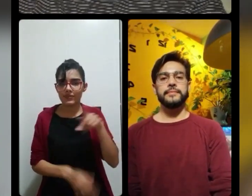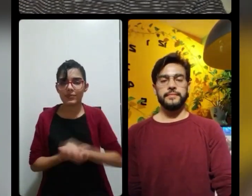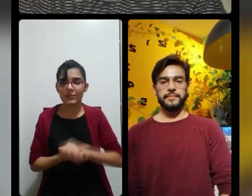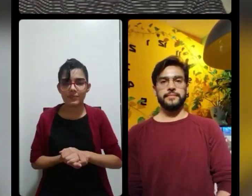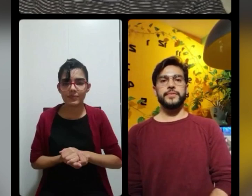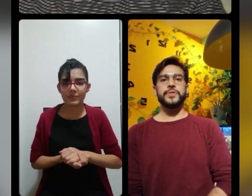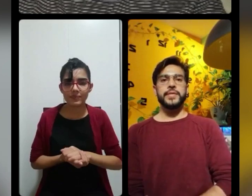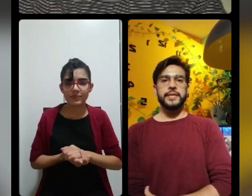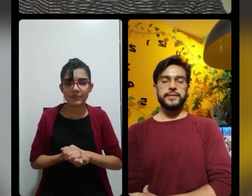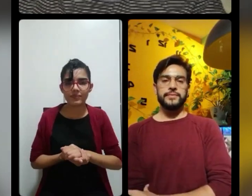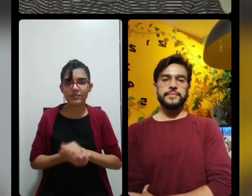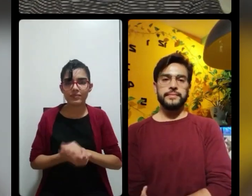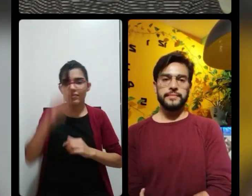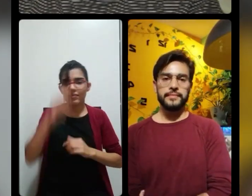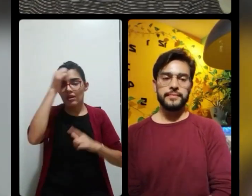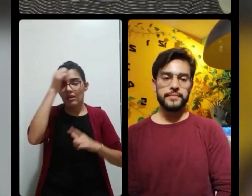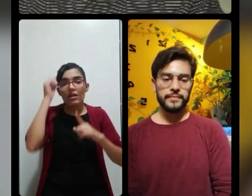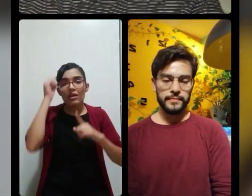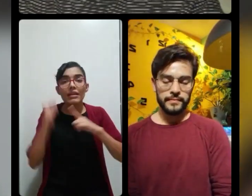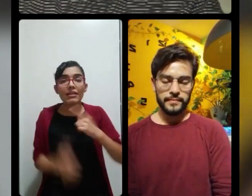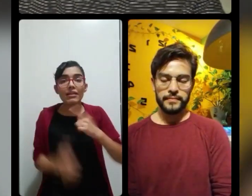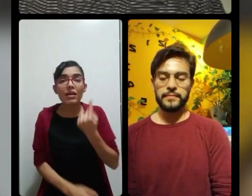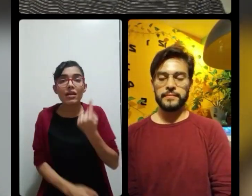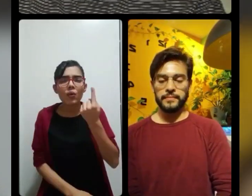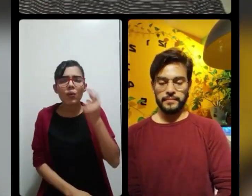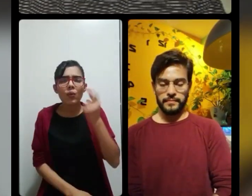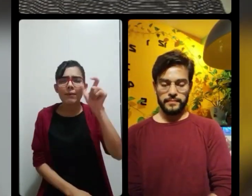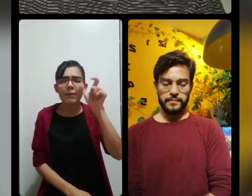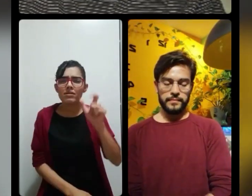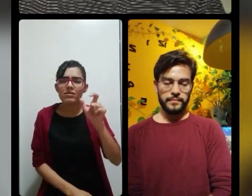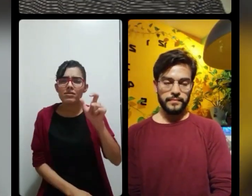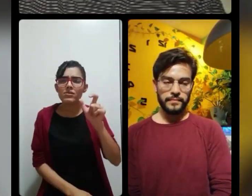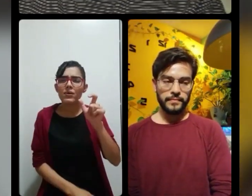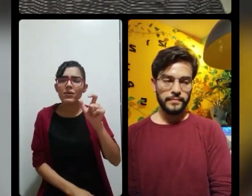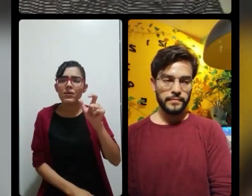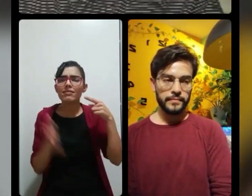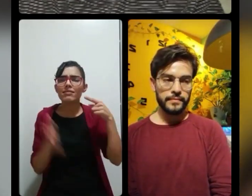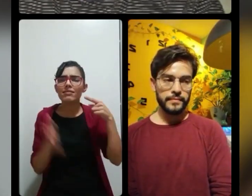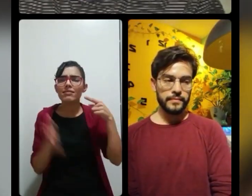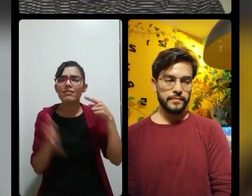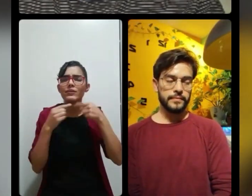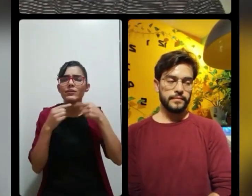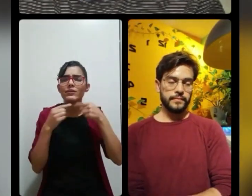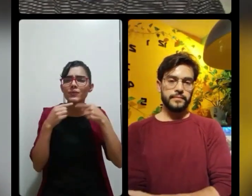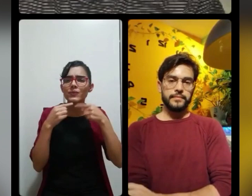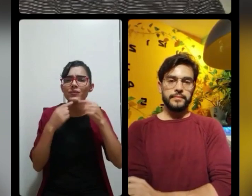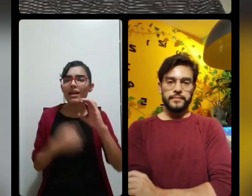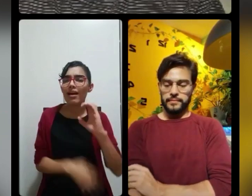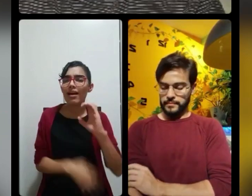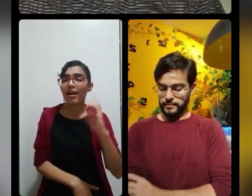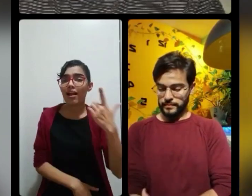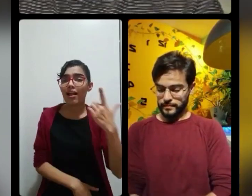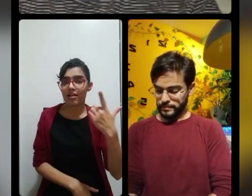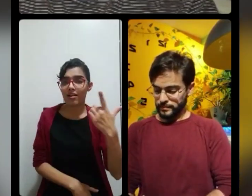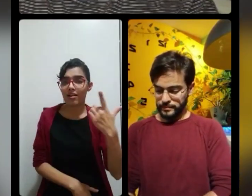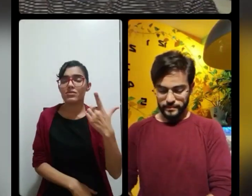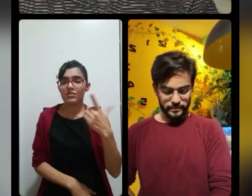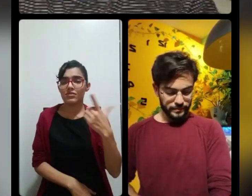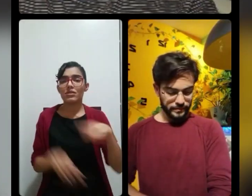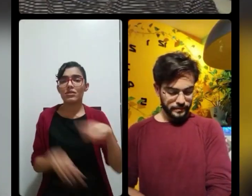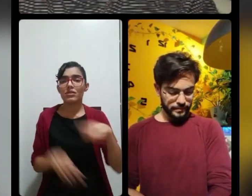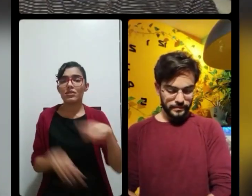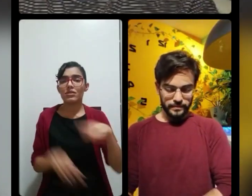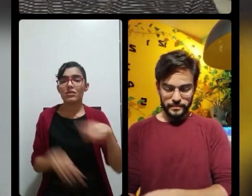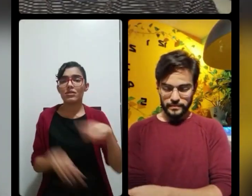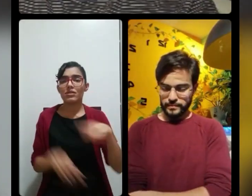finalzinho, sobre os classificadores. E temos também o professor Marco Aurélio, que fez